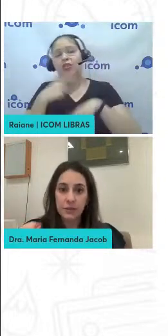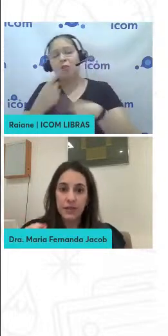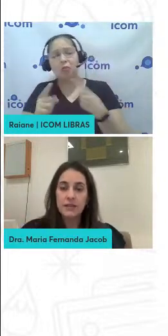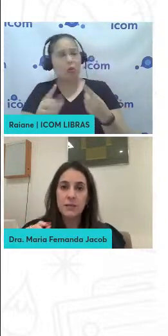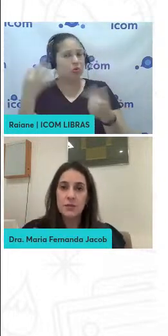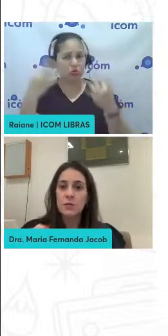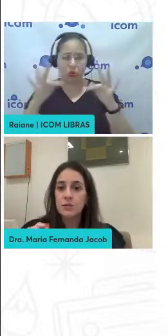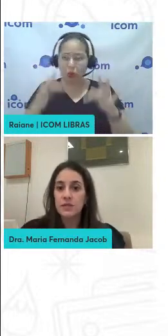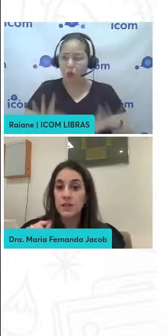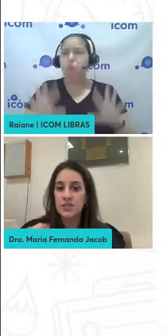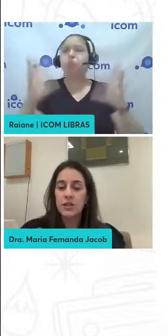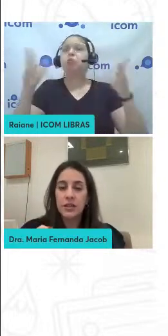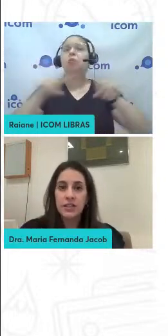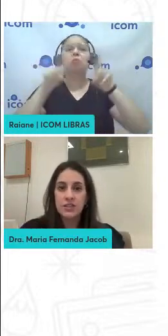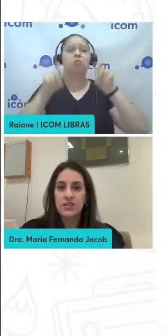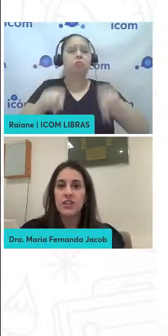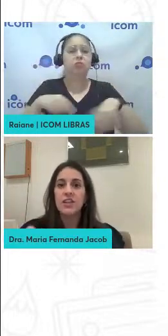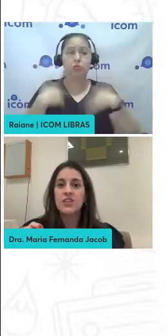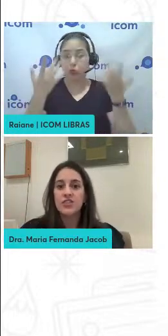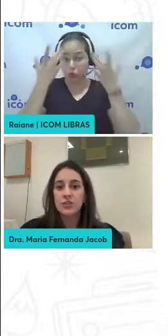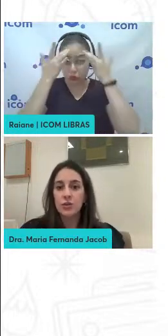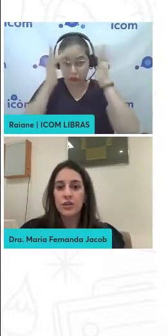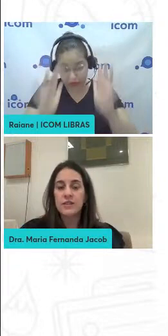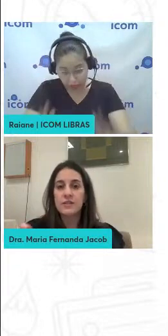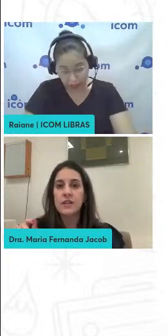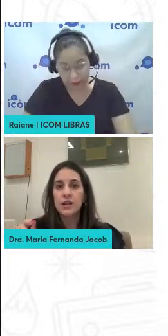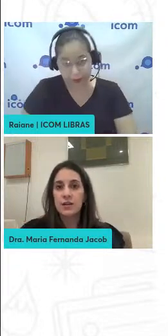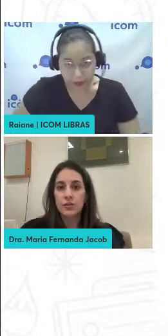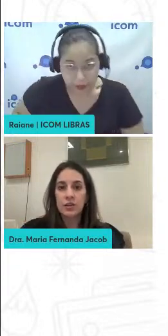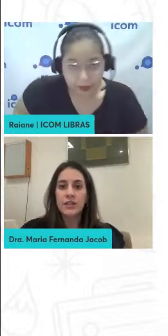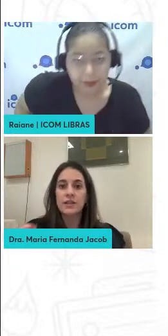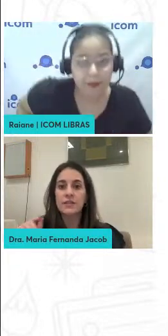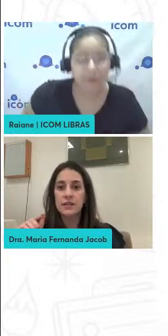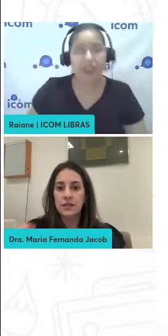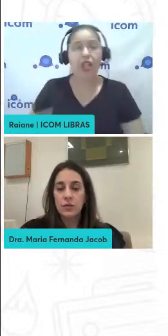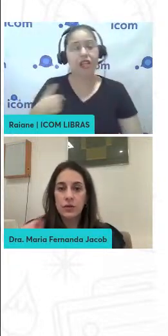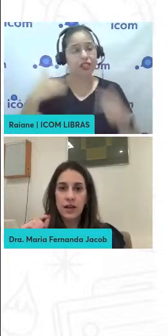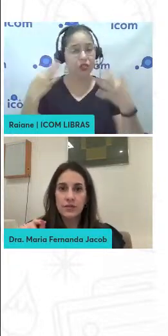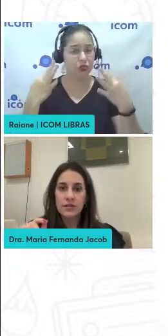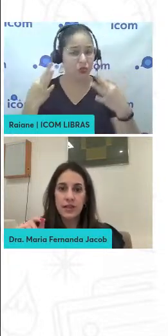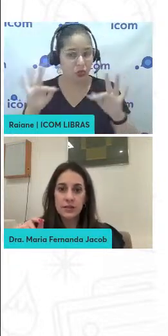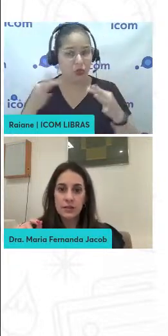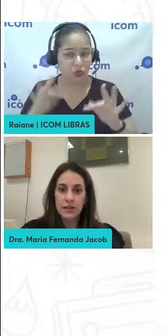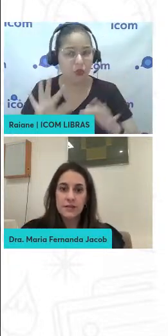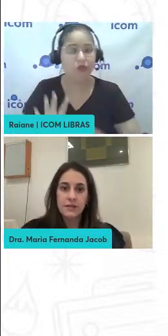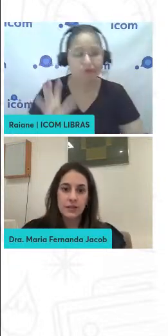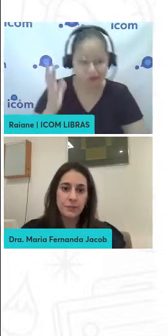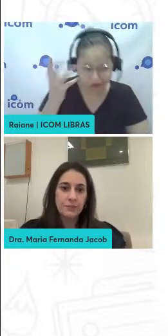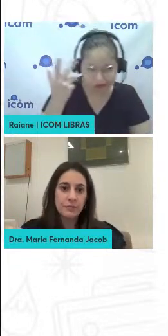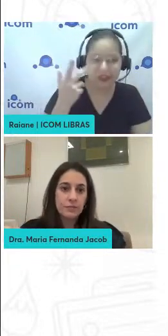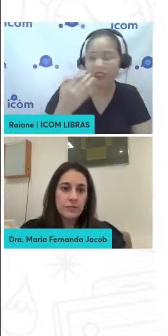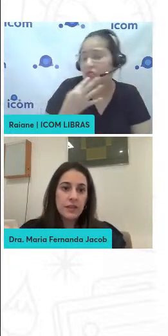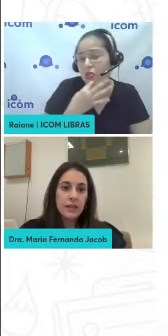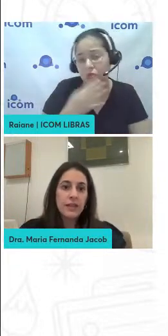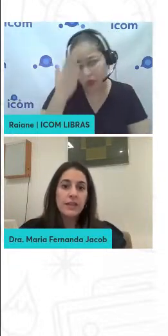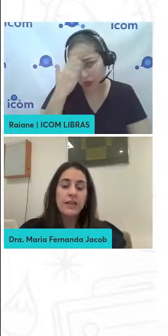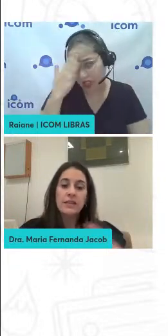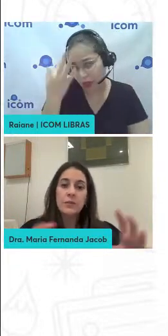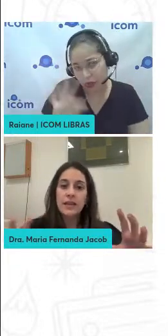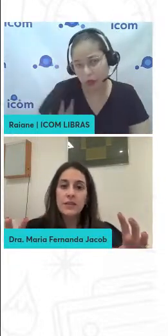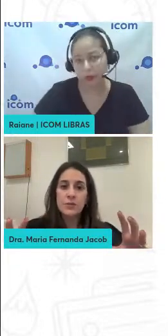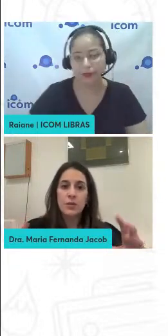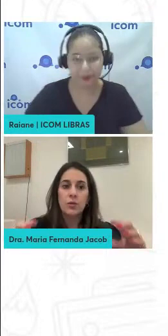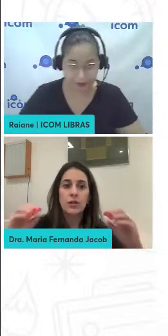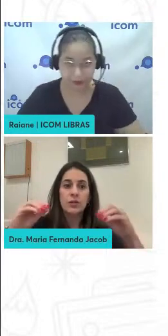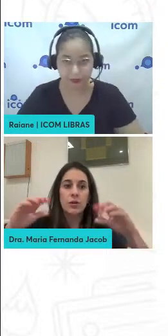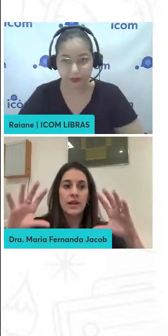desconhecida, porque também temos uma porcentagem grande de dores crônicas com causa desconhecida.